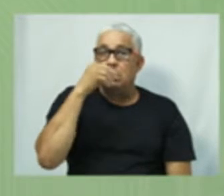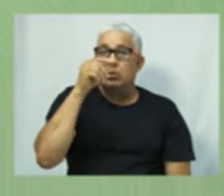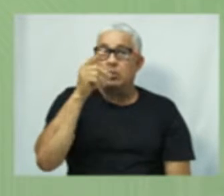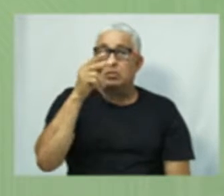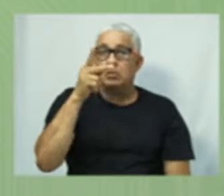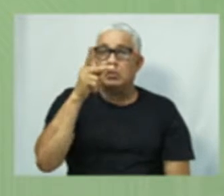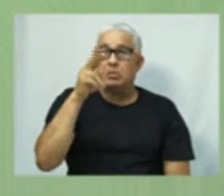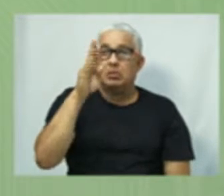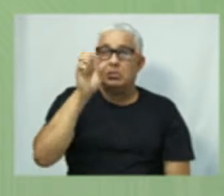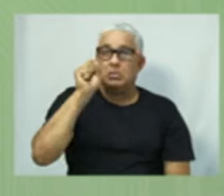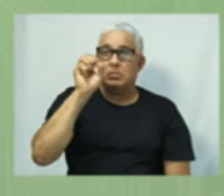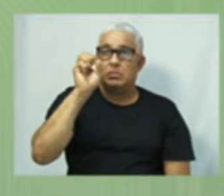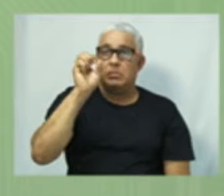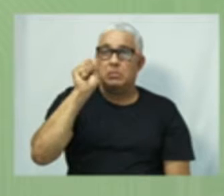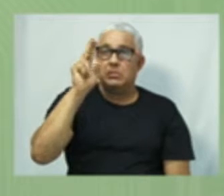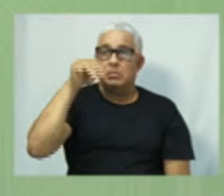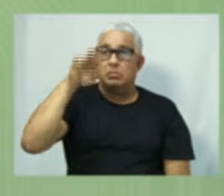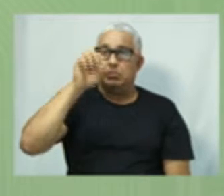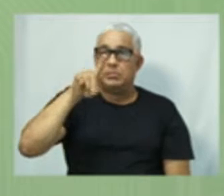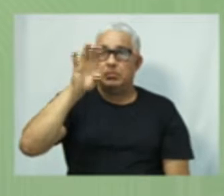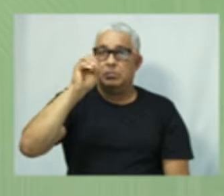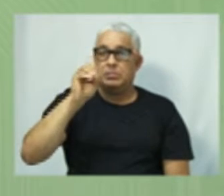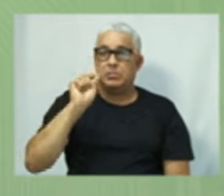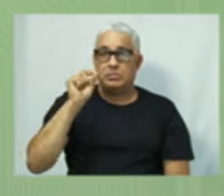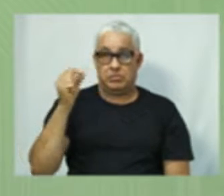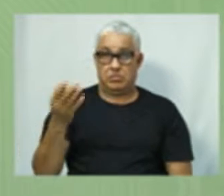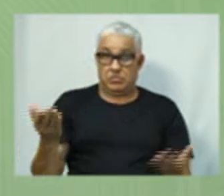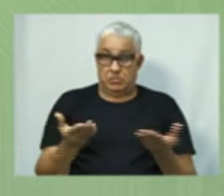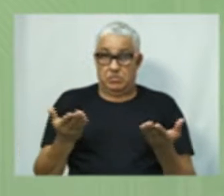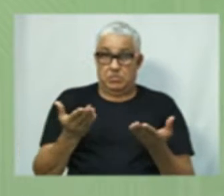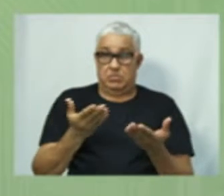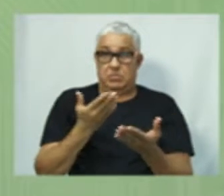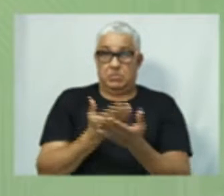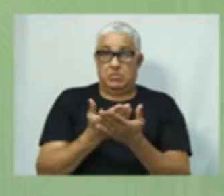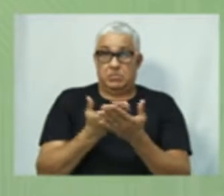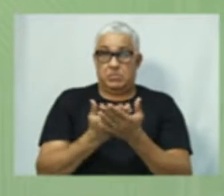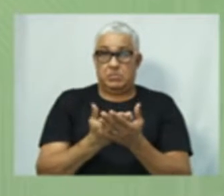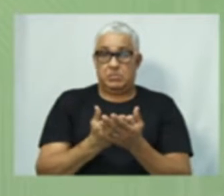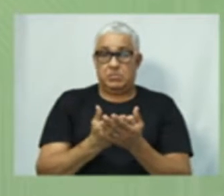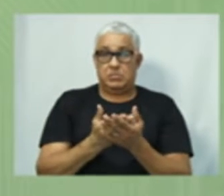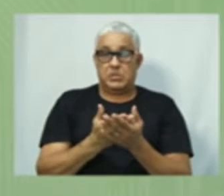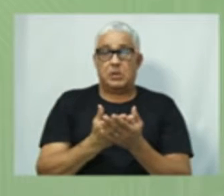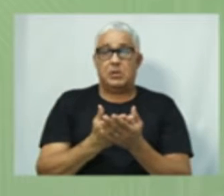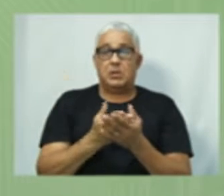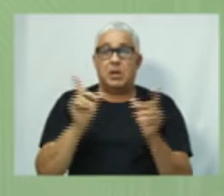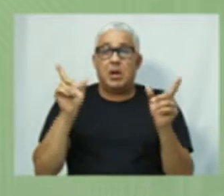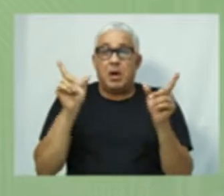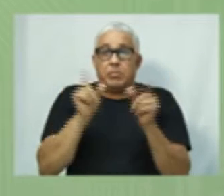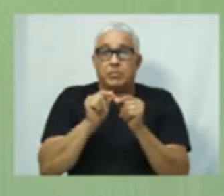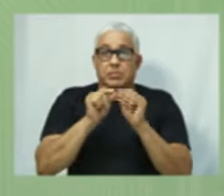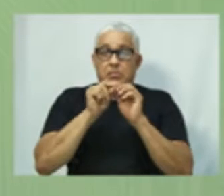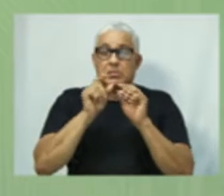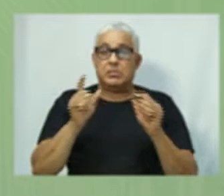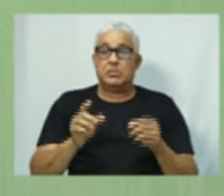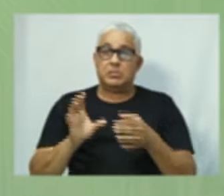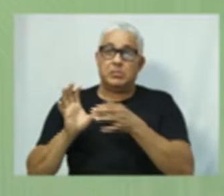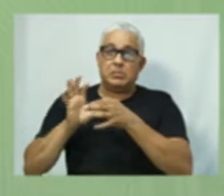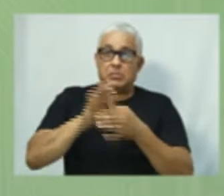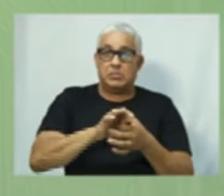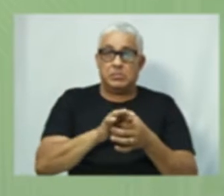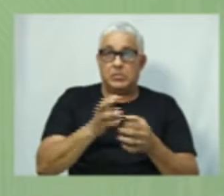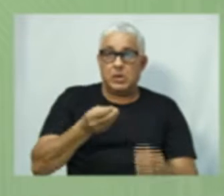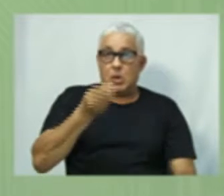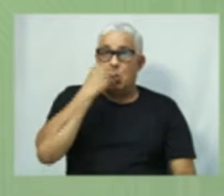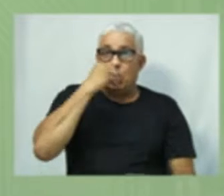presumido. Também veremos na aula de hoje uma breve contextualização sobre o lucro